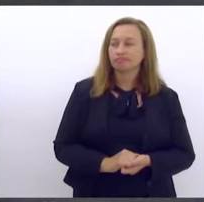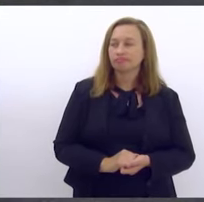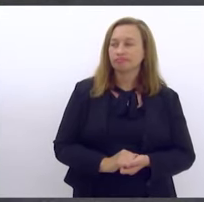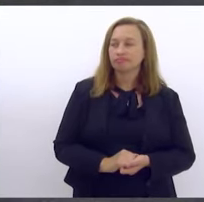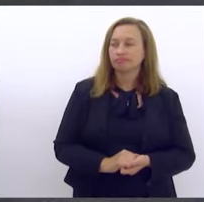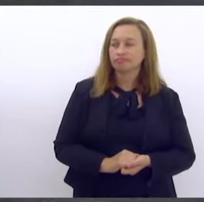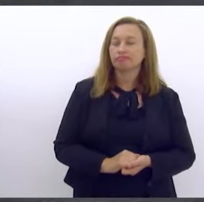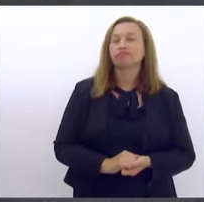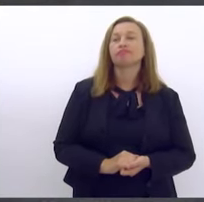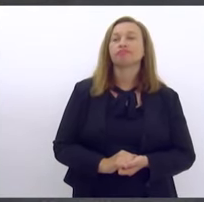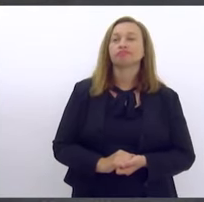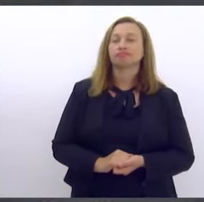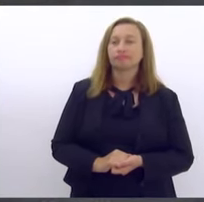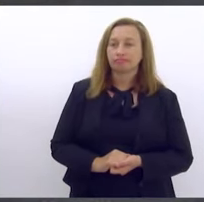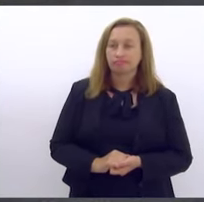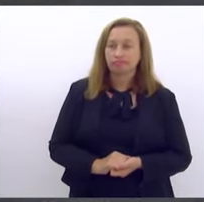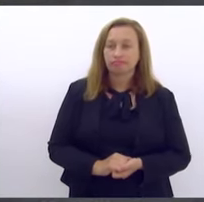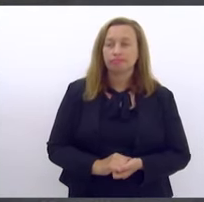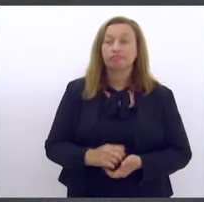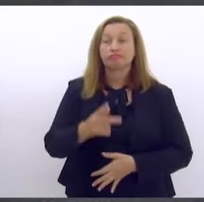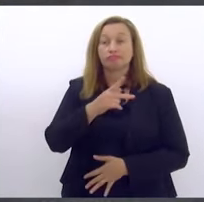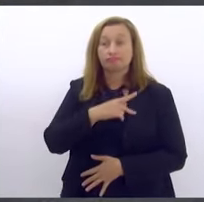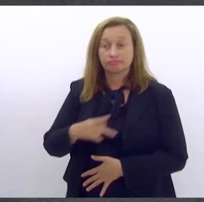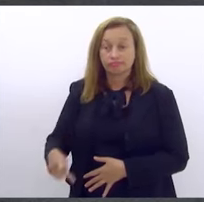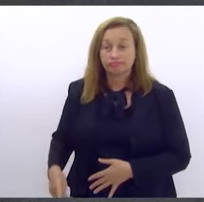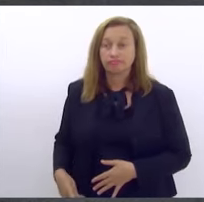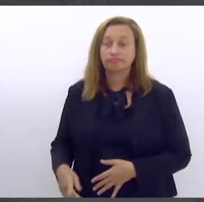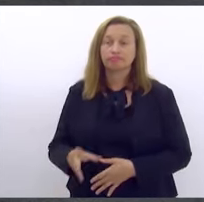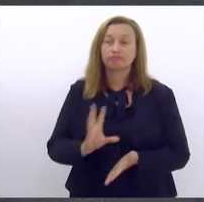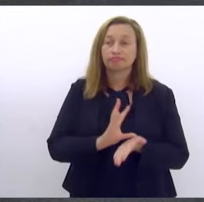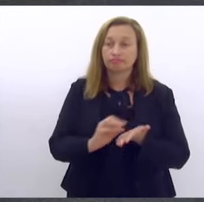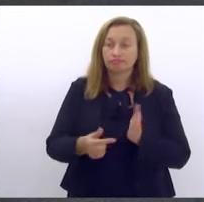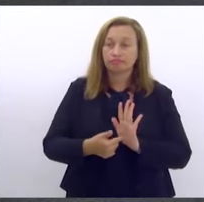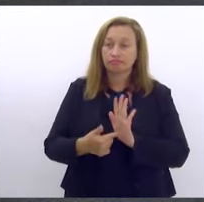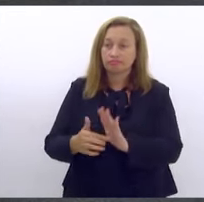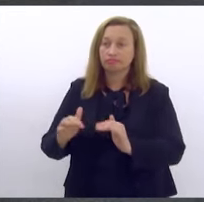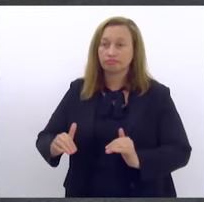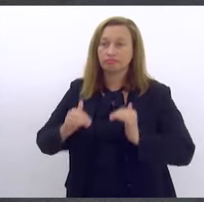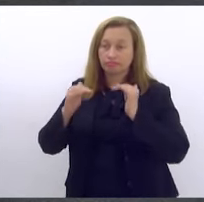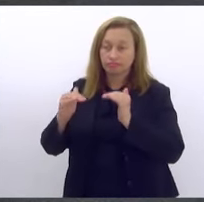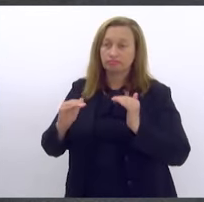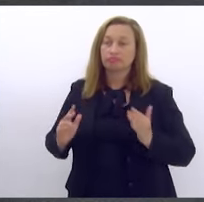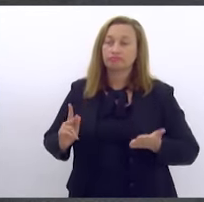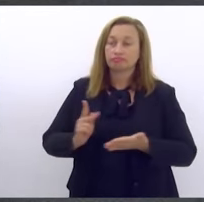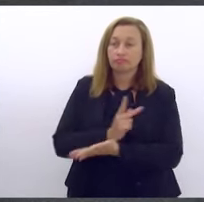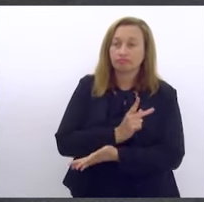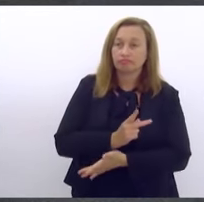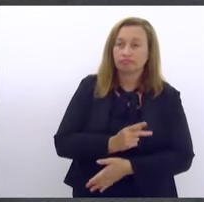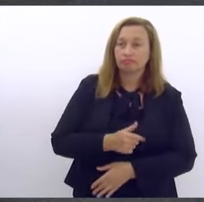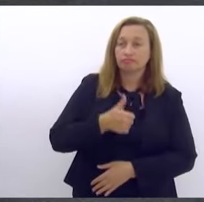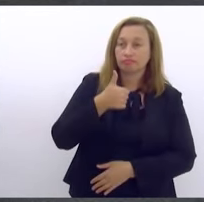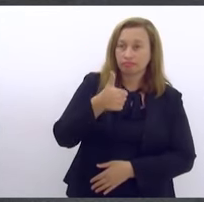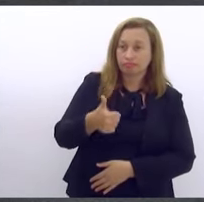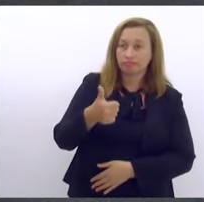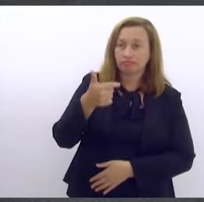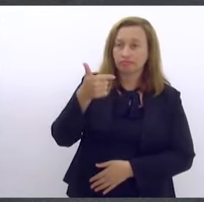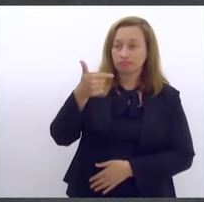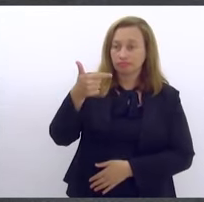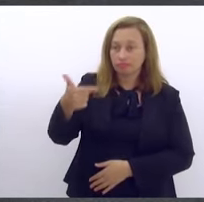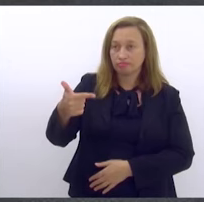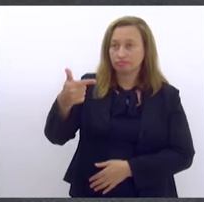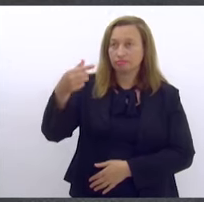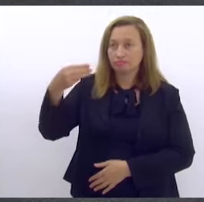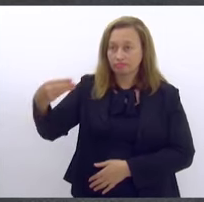Senhor presidente, deputado Brazão, a ata reflete com exatidão o ocorrido na